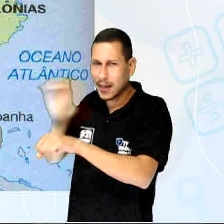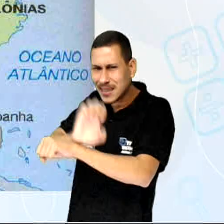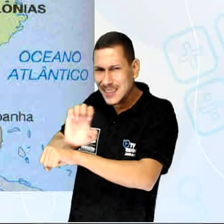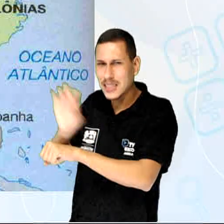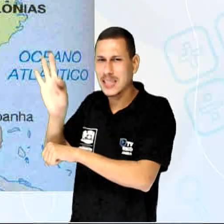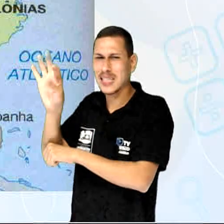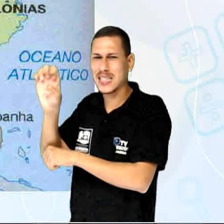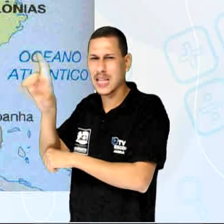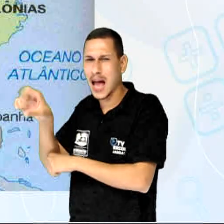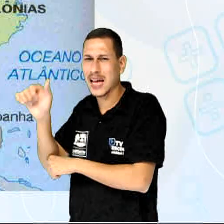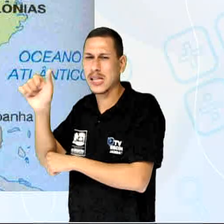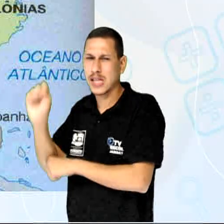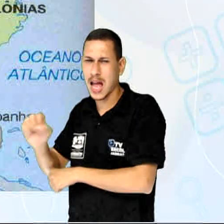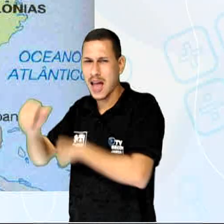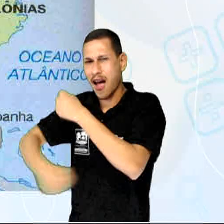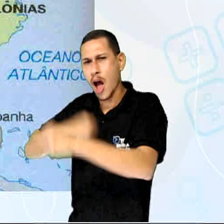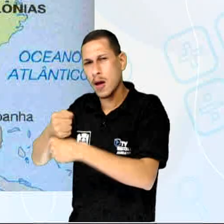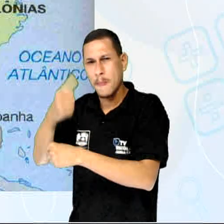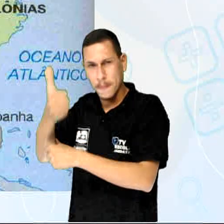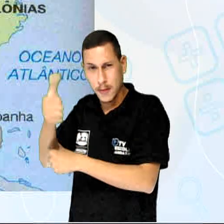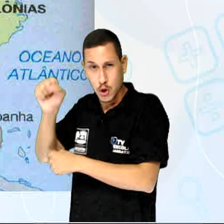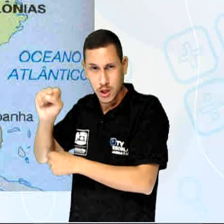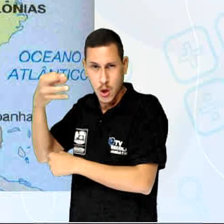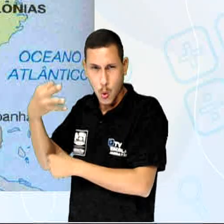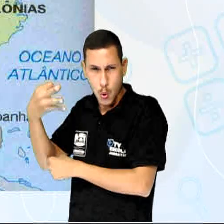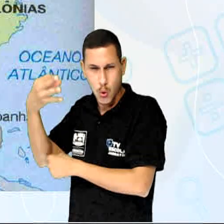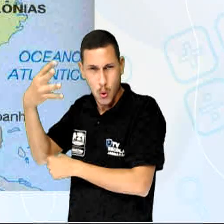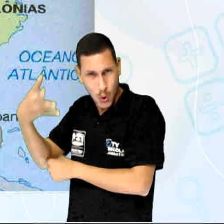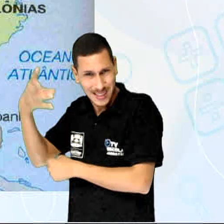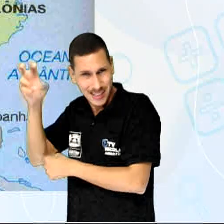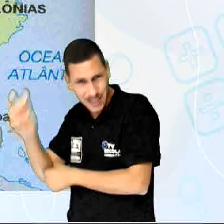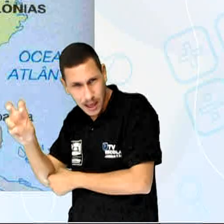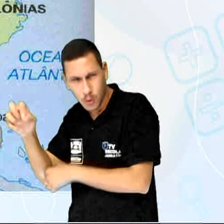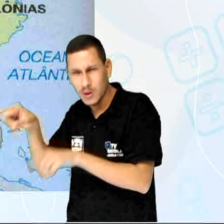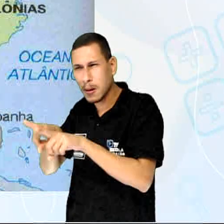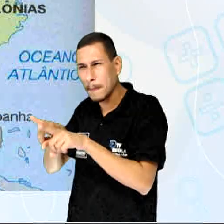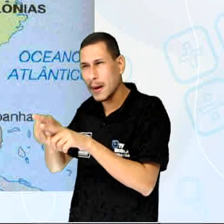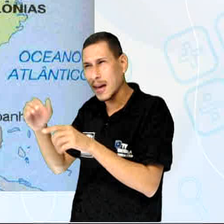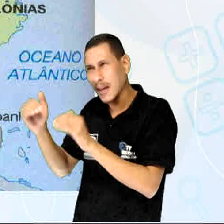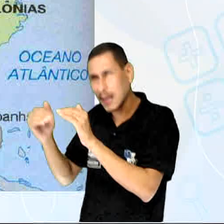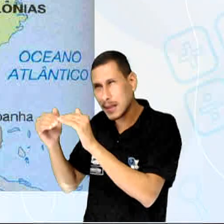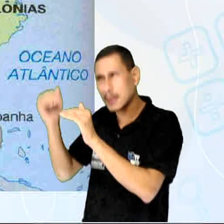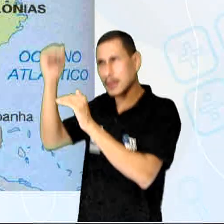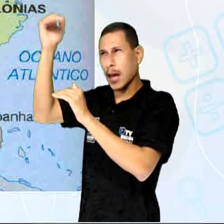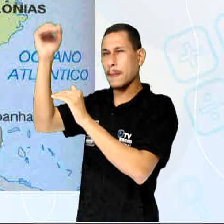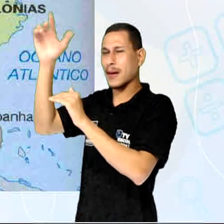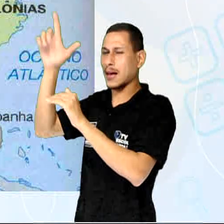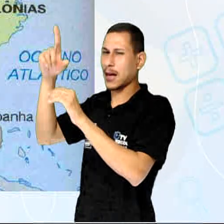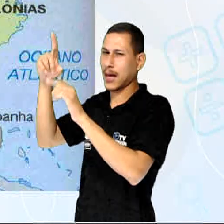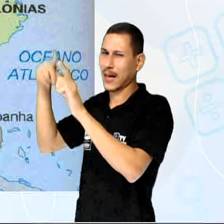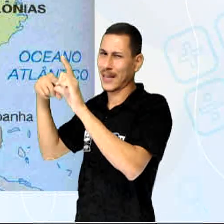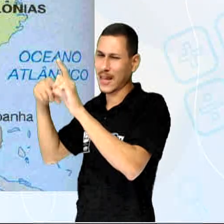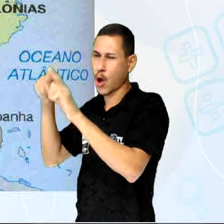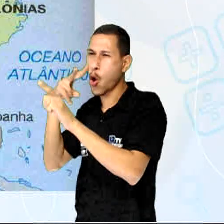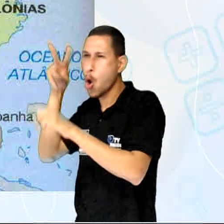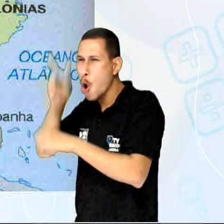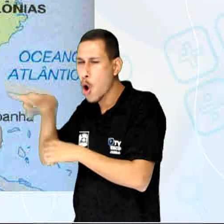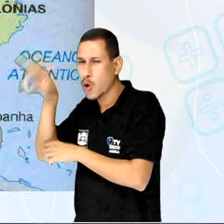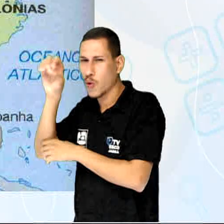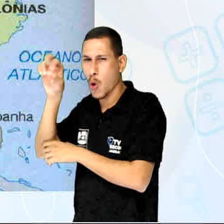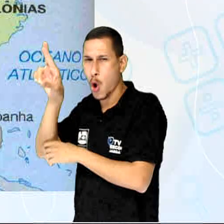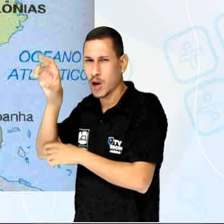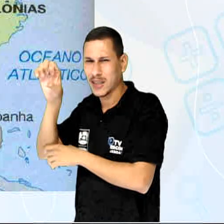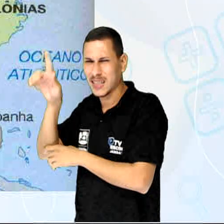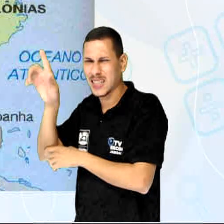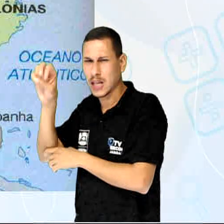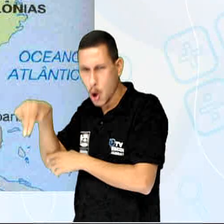em 1845. Lá em cima, onde fica essa parte mais lilás, a gente tem a região do Oregon, cedido